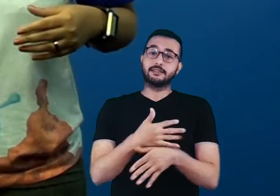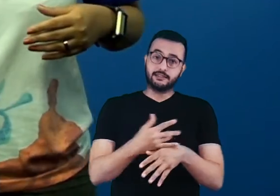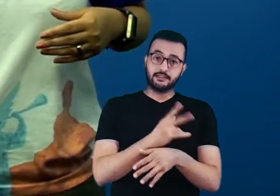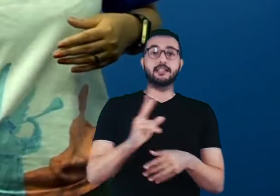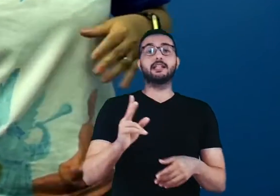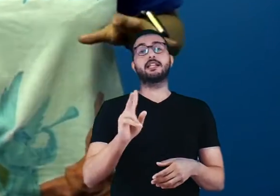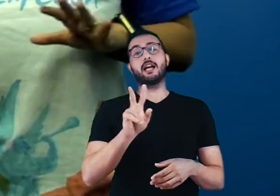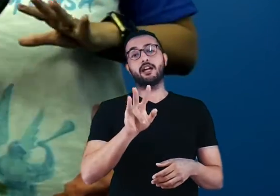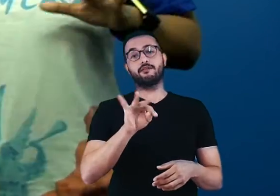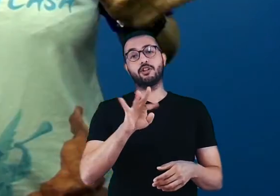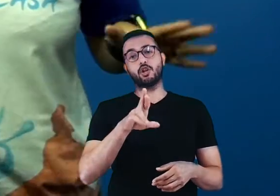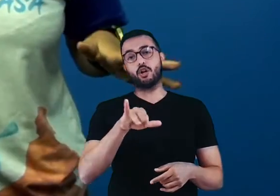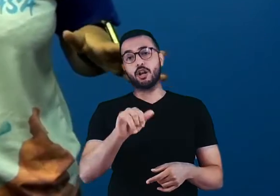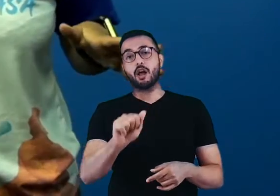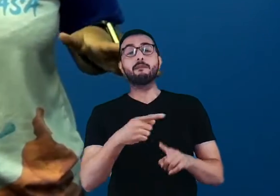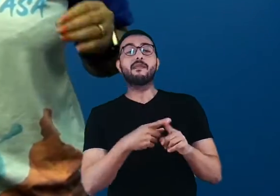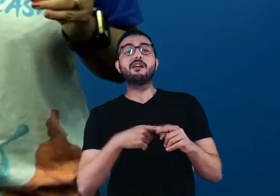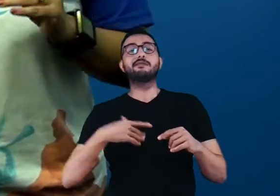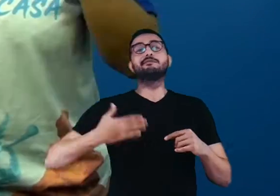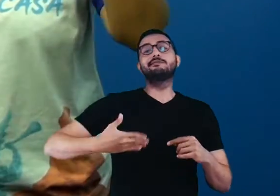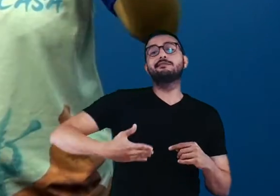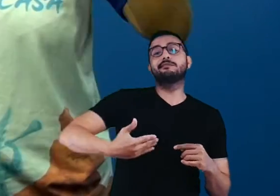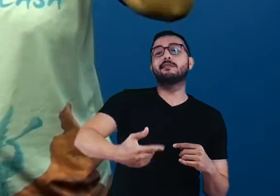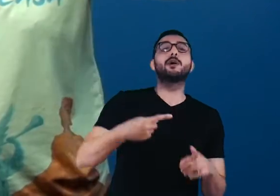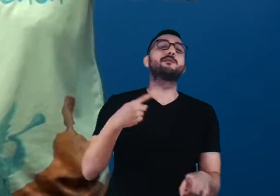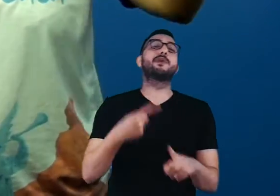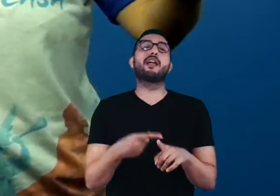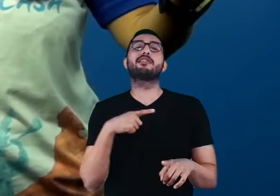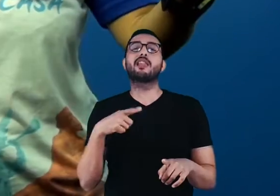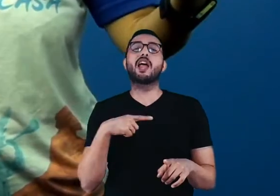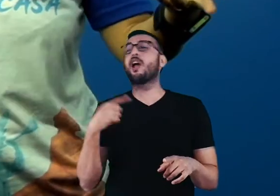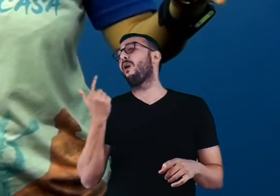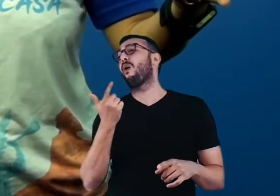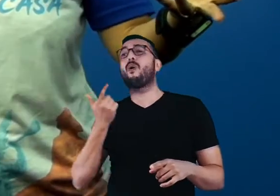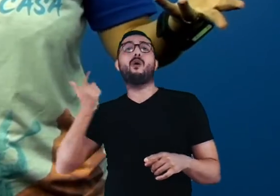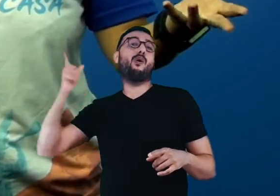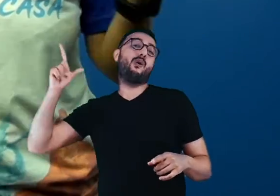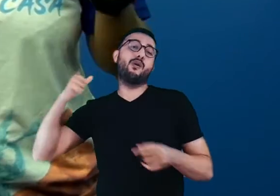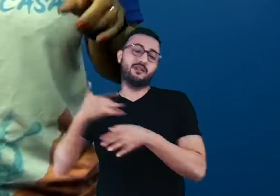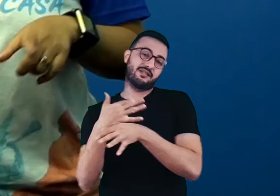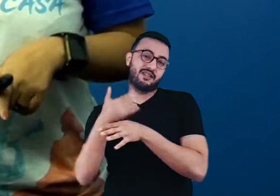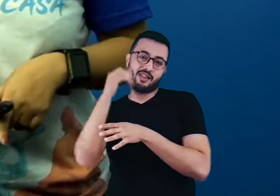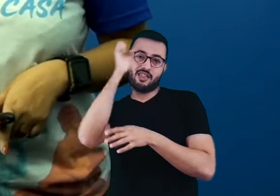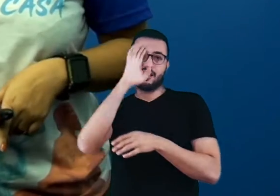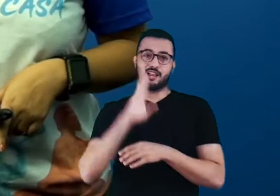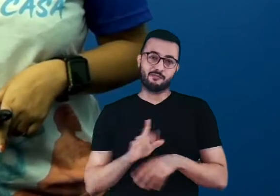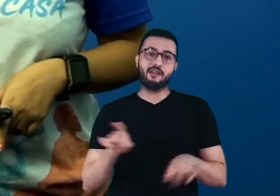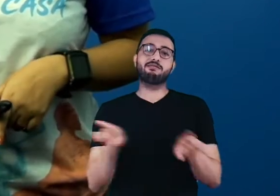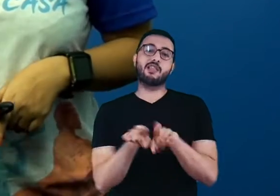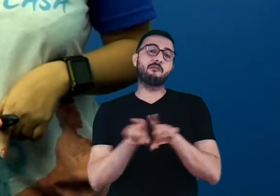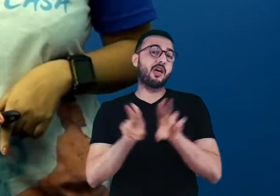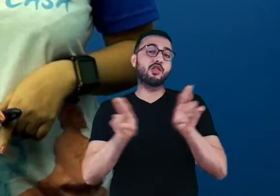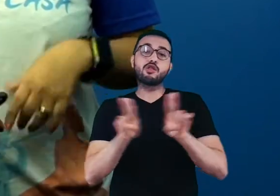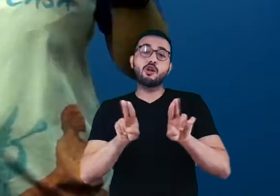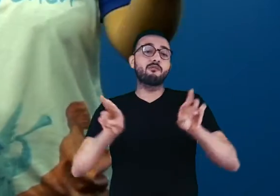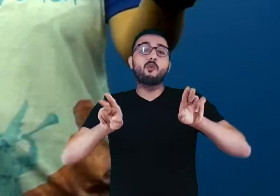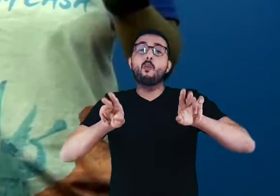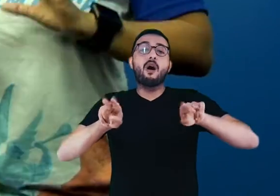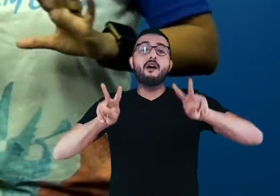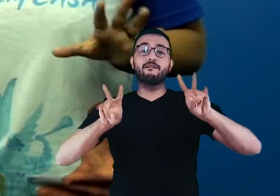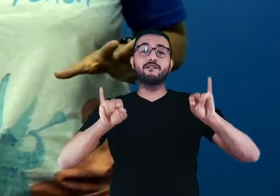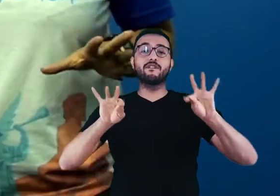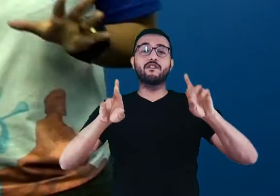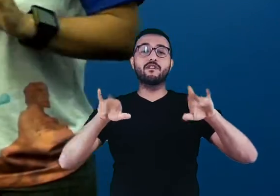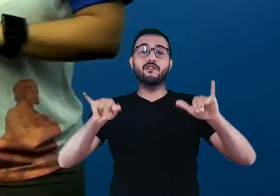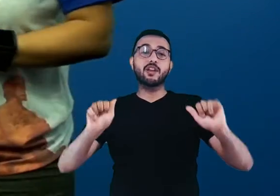Vitória, mas lá na frente não se permitiu mais, tendo em vista que outra cidade no Brasil também já se chamava Vitória. Então,